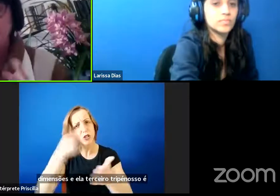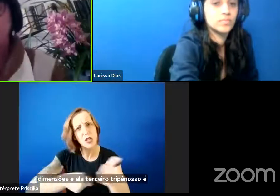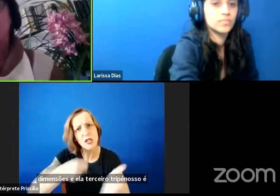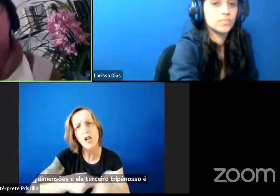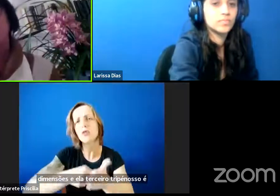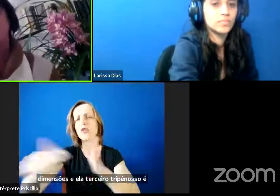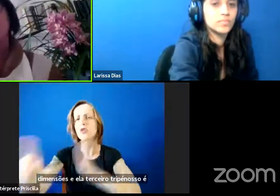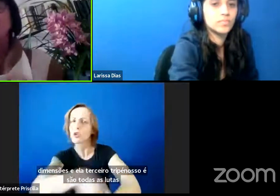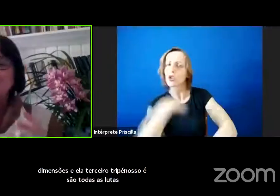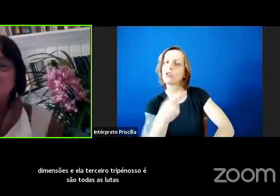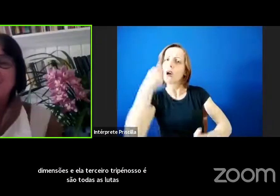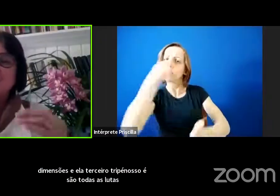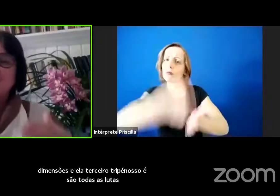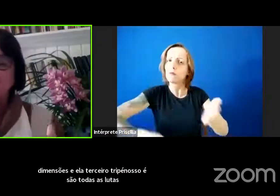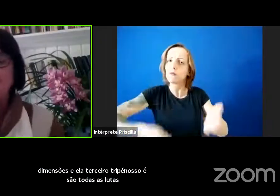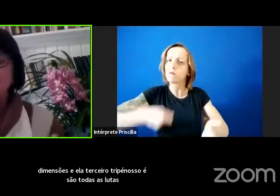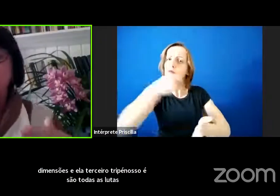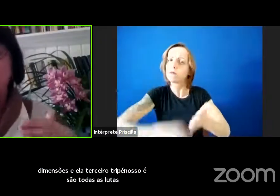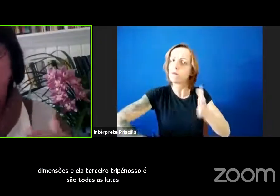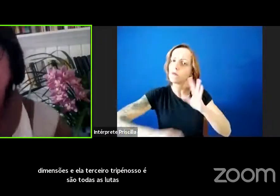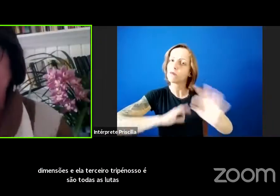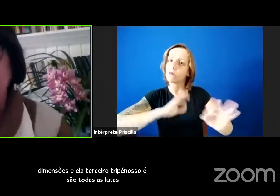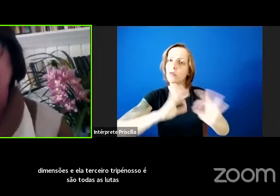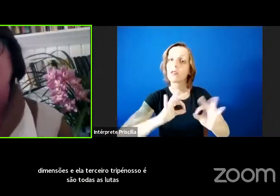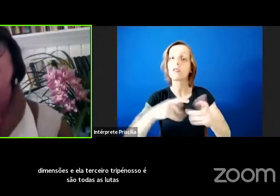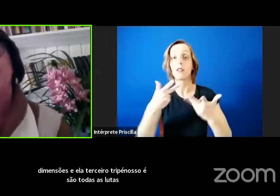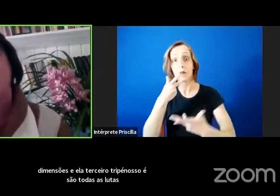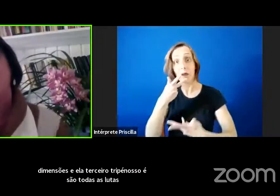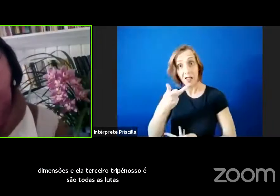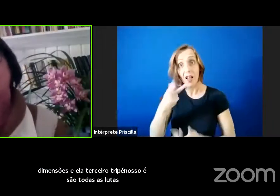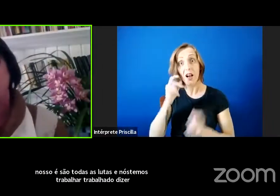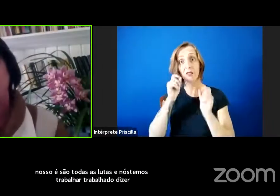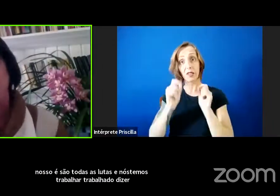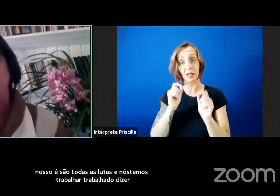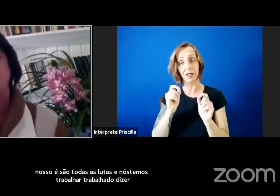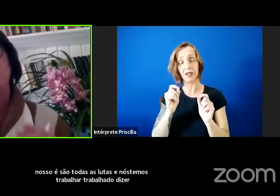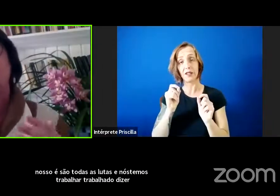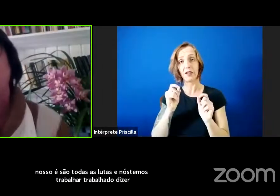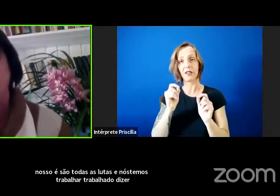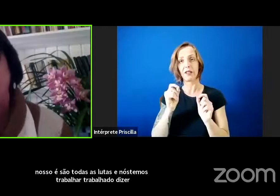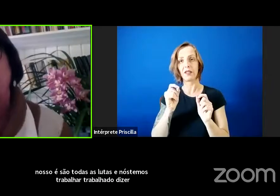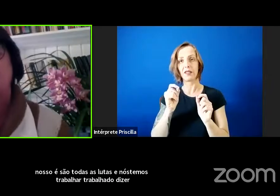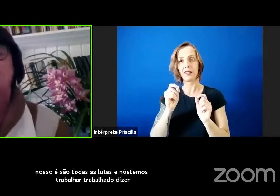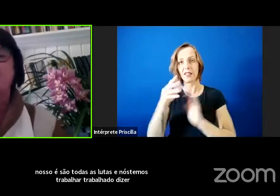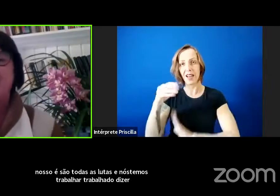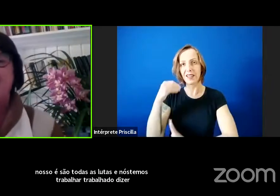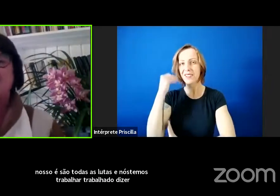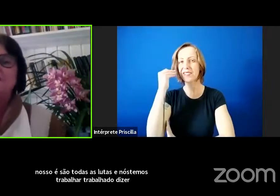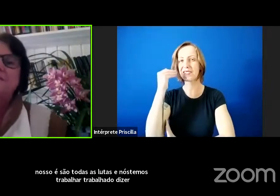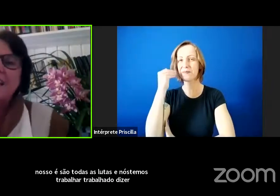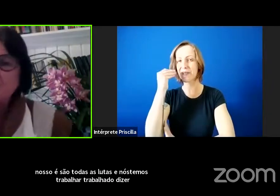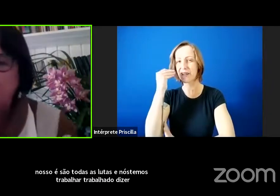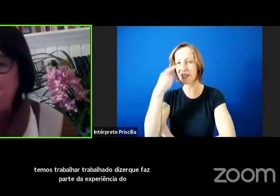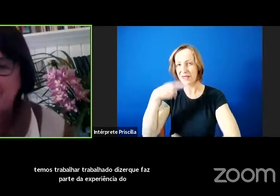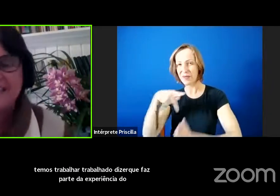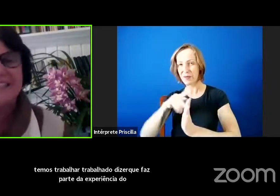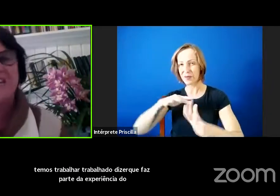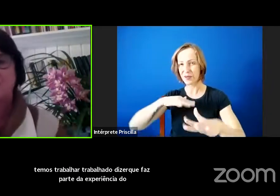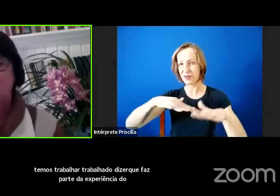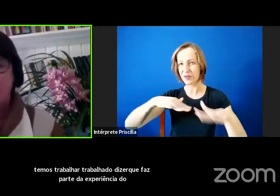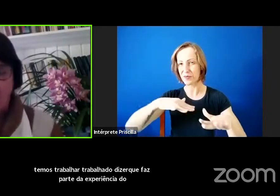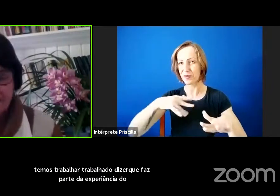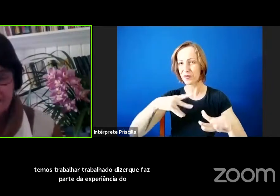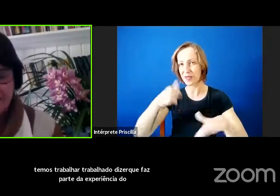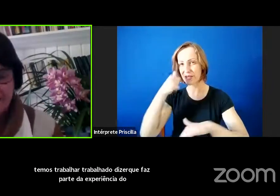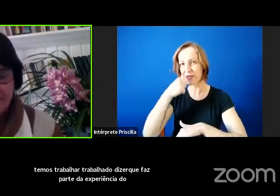trabalhado. Dizer que faz parte da experiência do movimento de mulheres e faz parte